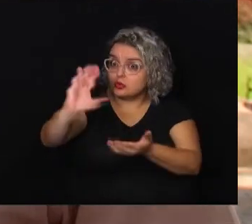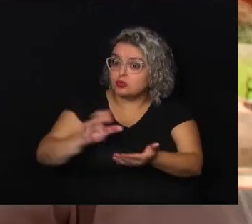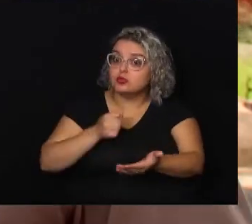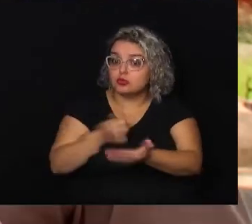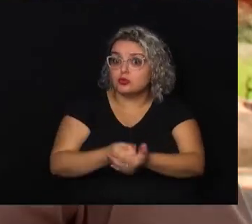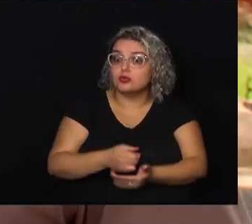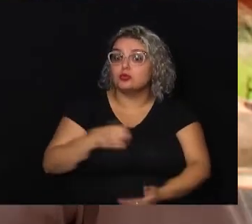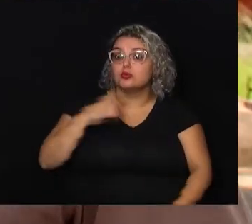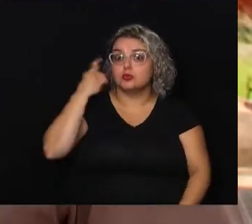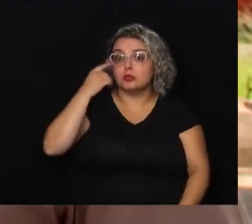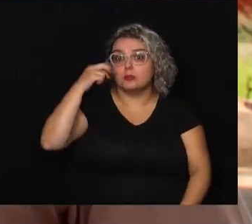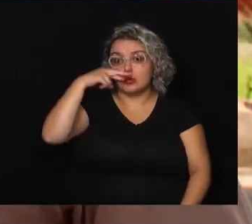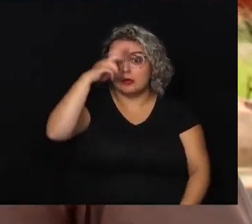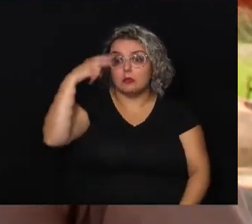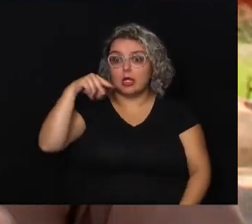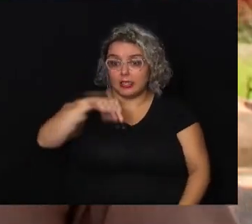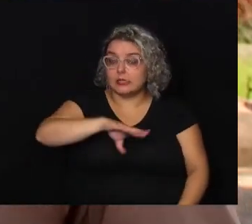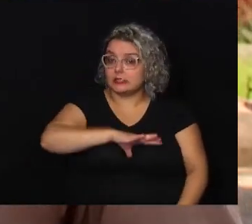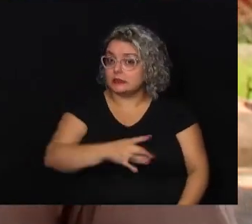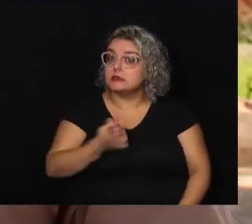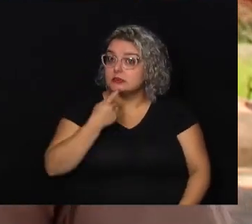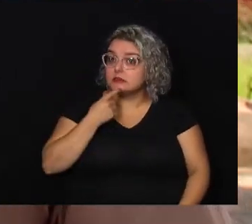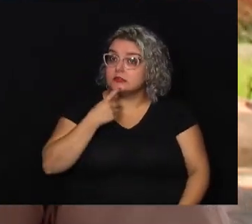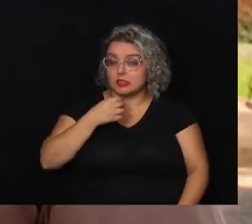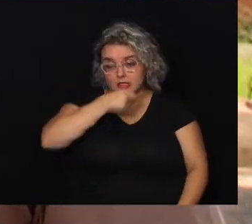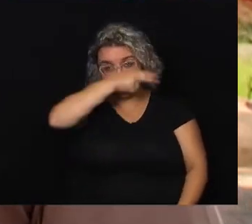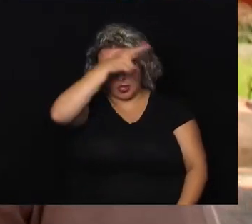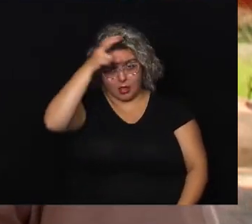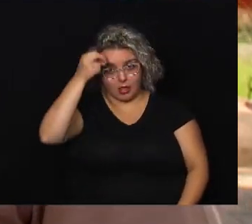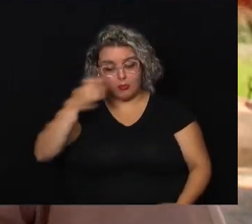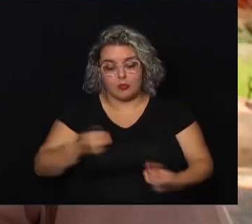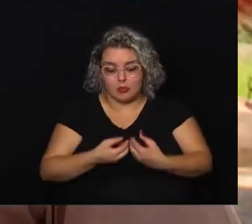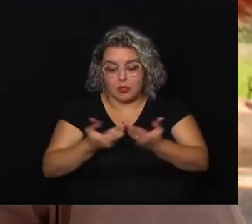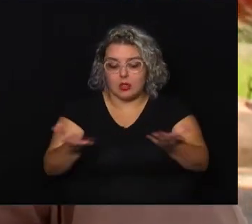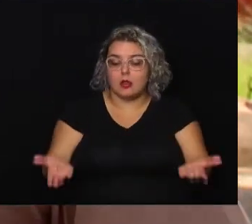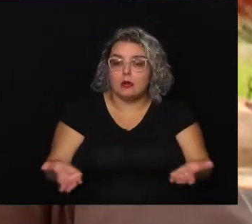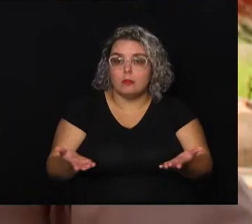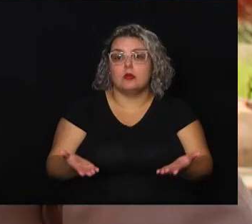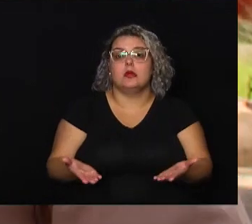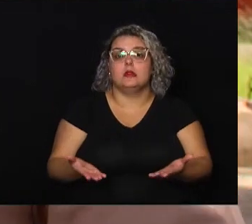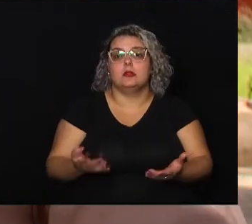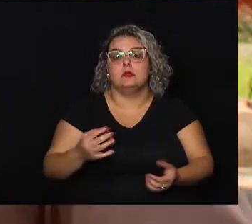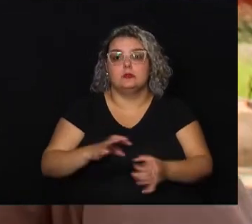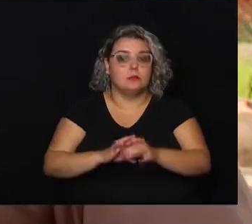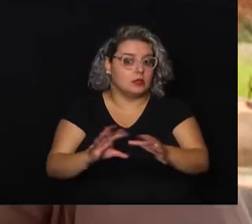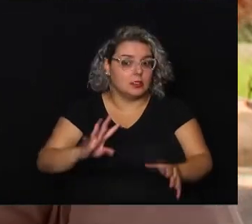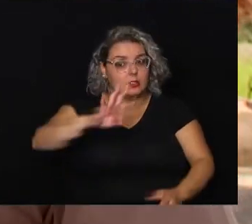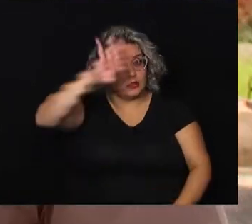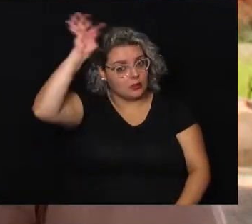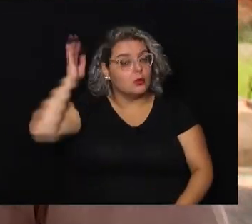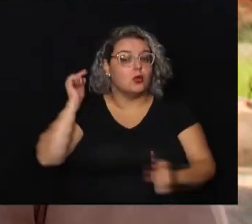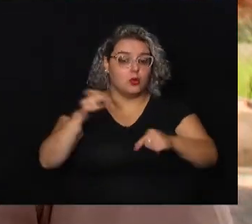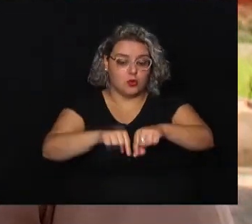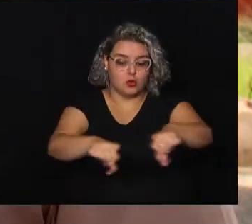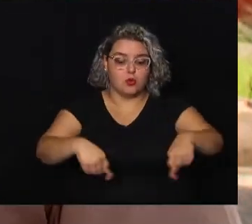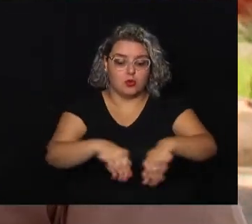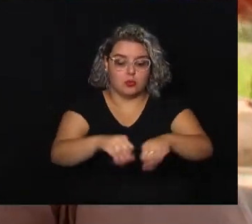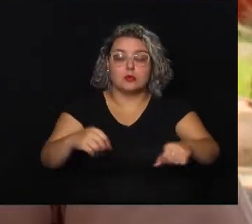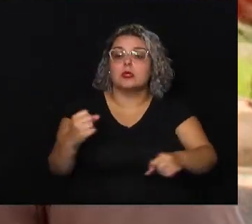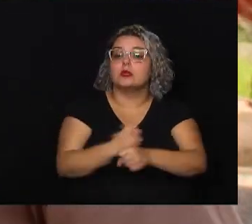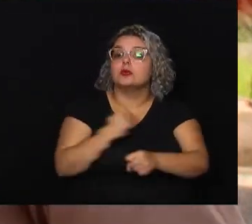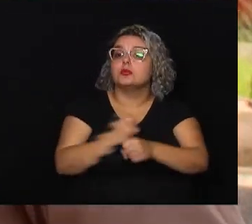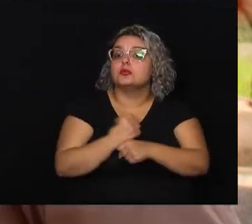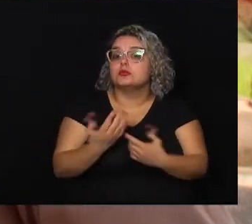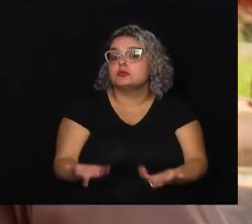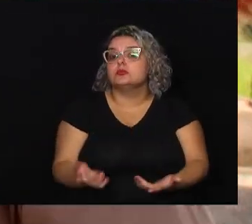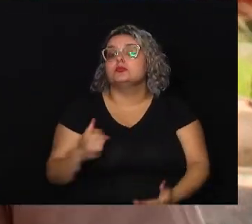Rafa Zimbaldi aqui para Campinas e a prefeitura cedendo ao Corpo de Bombeiro um terreno para a construção,